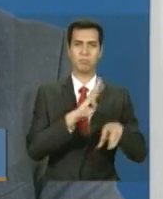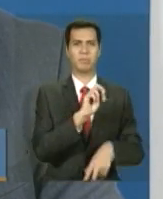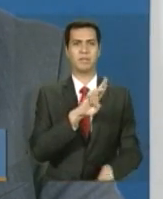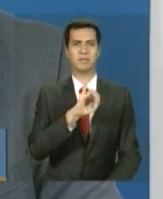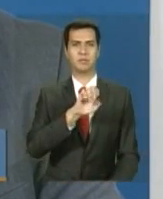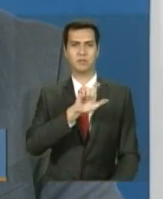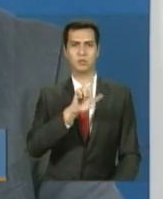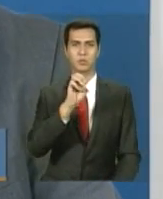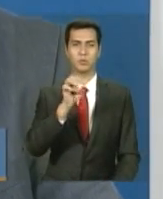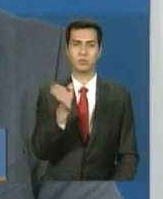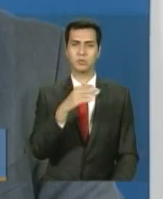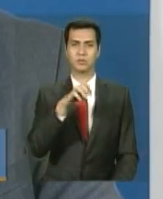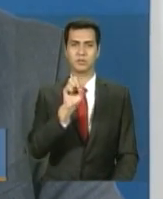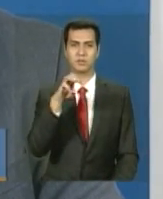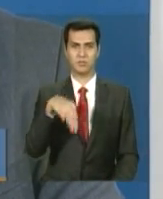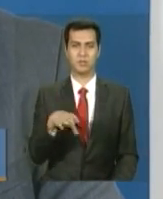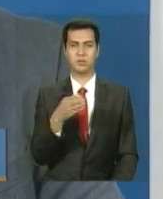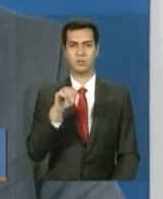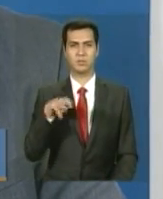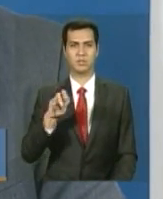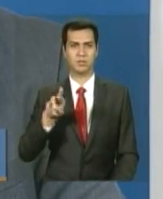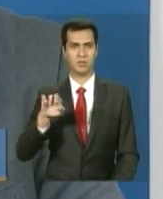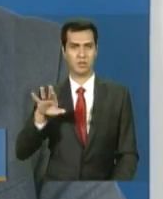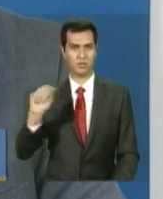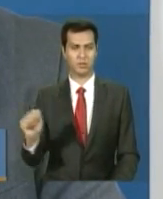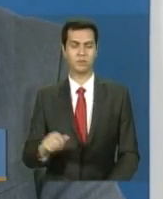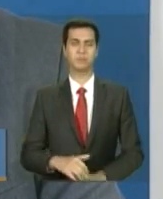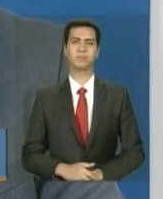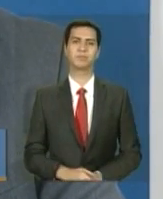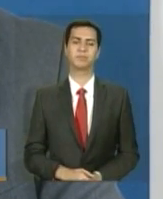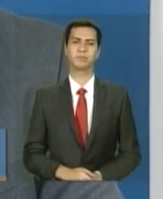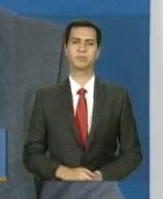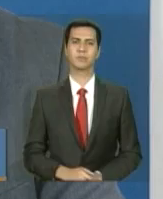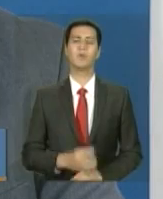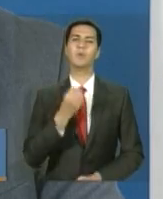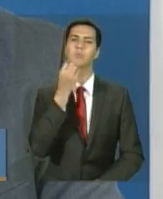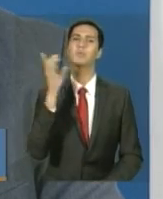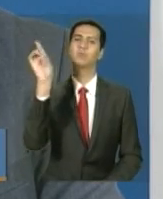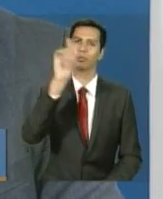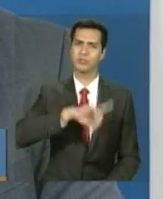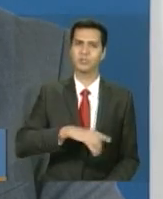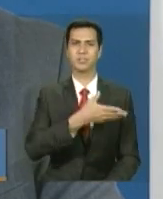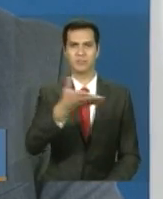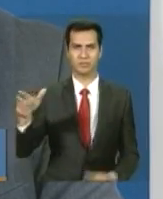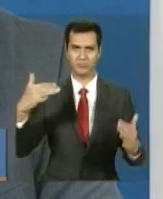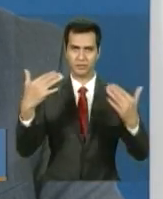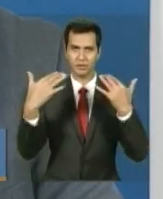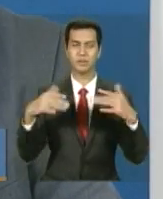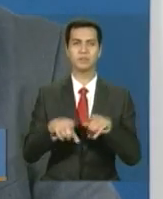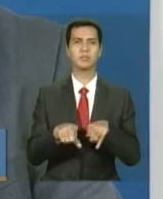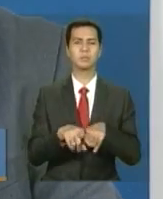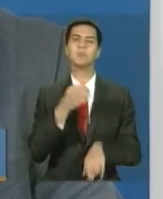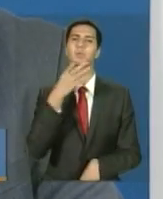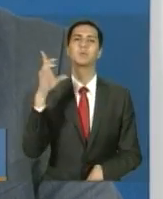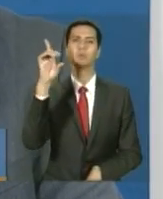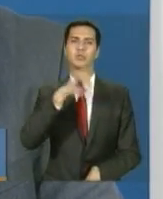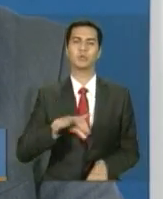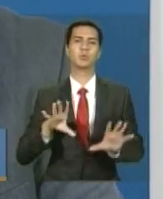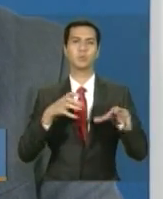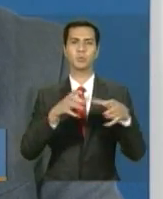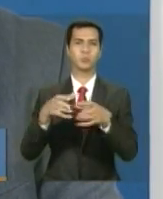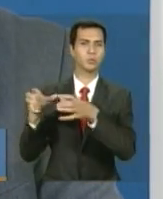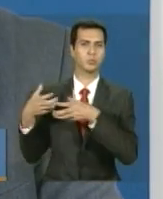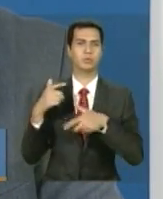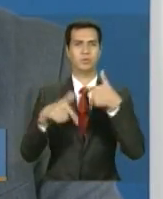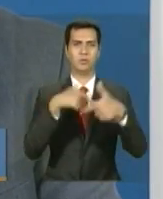telespectadores e um bom dia especial aos gestores estaduais municipais do Bolsa Família e do cadastro único